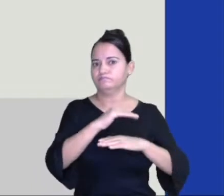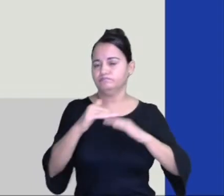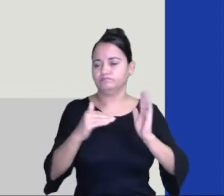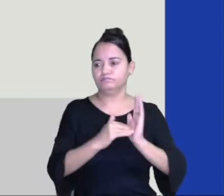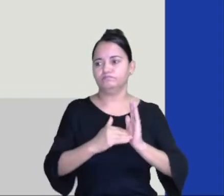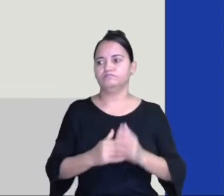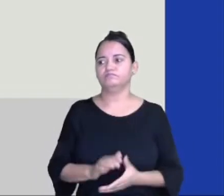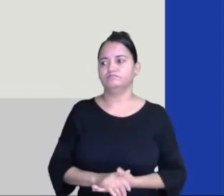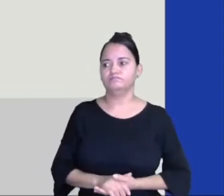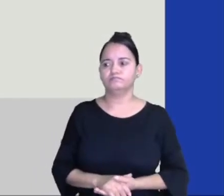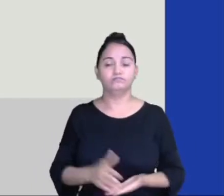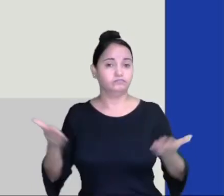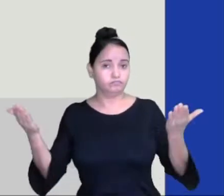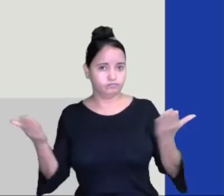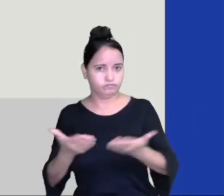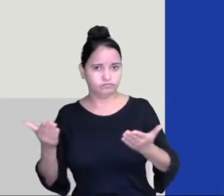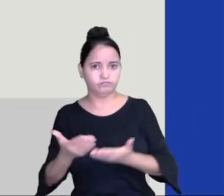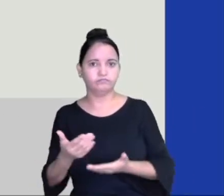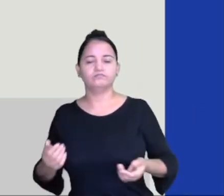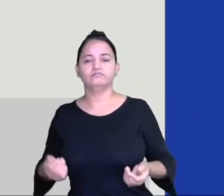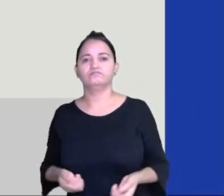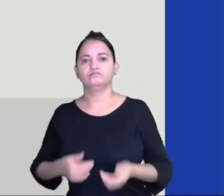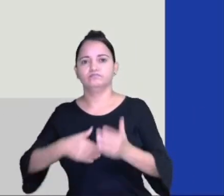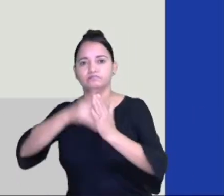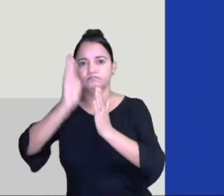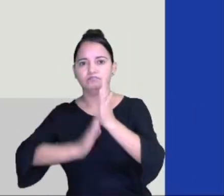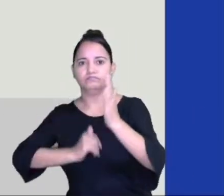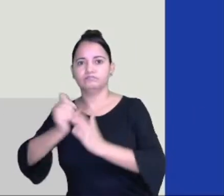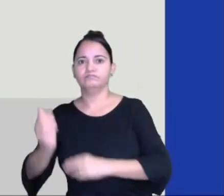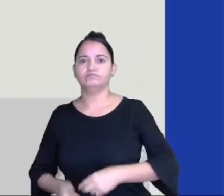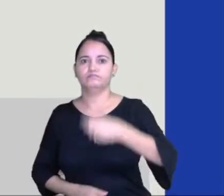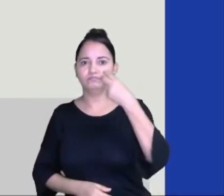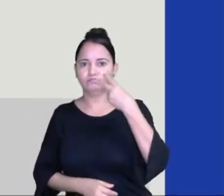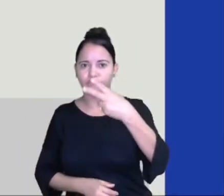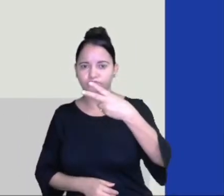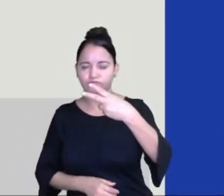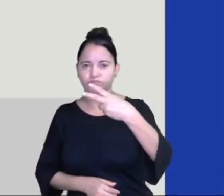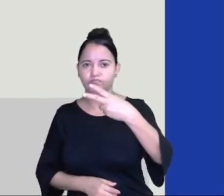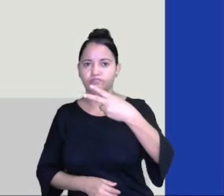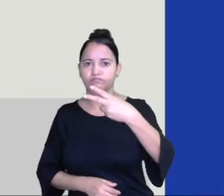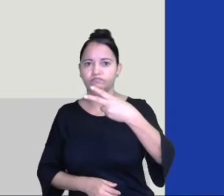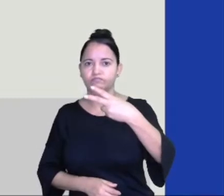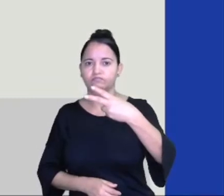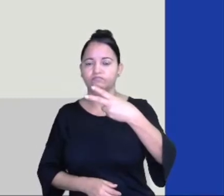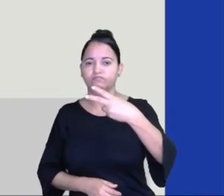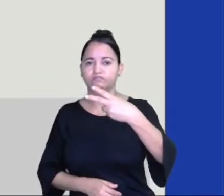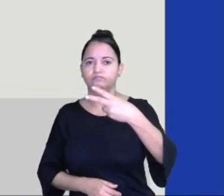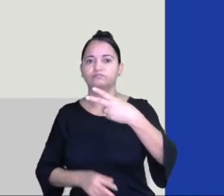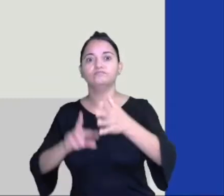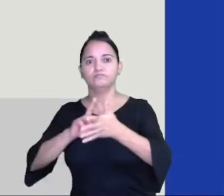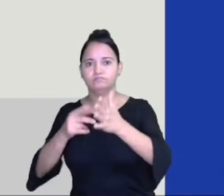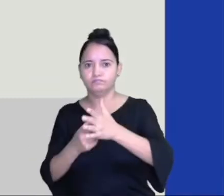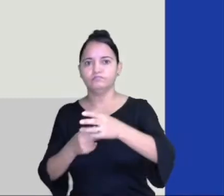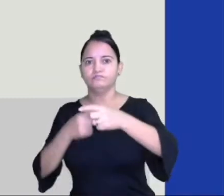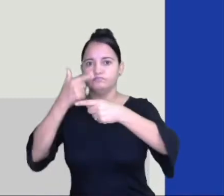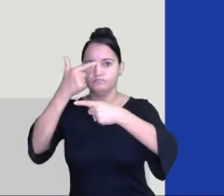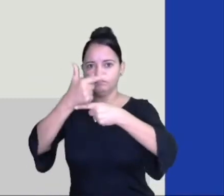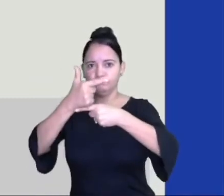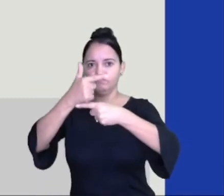E aí, na outra representação, pintei 2 partes, né, dessa pizza, que eu vou ter o